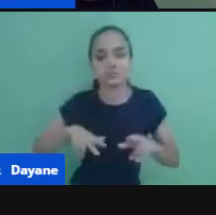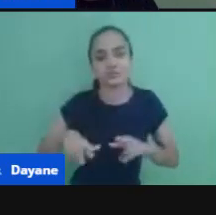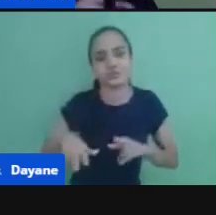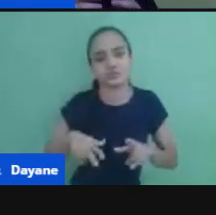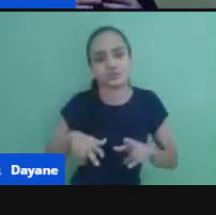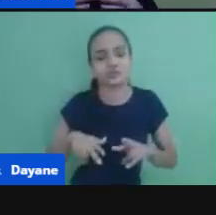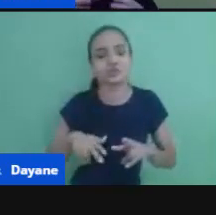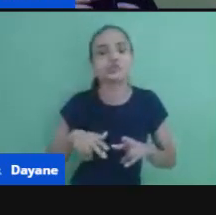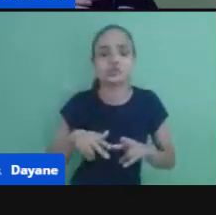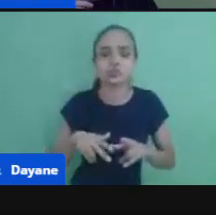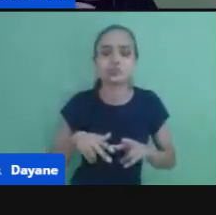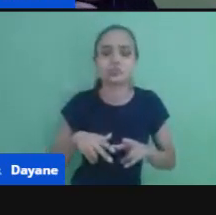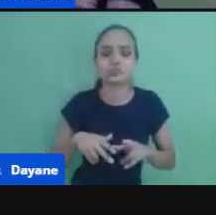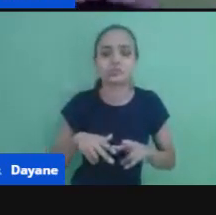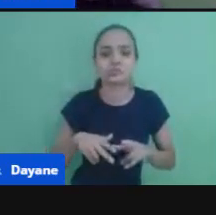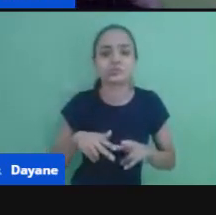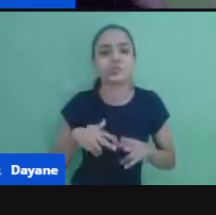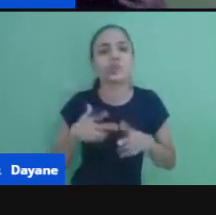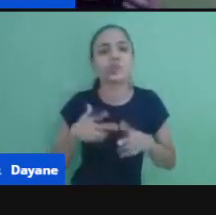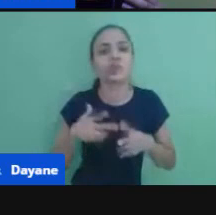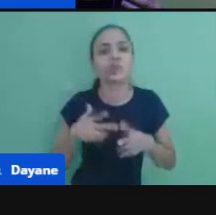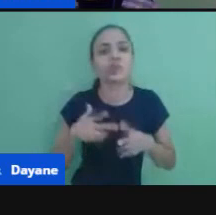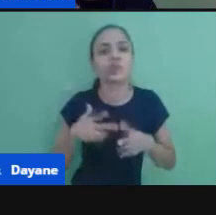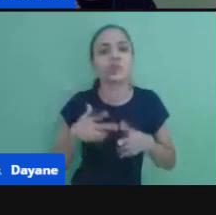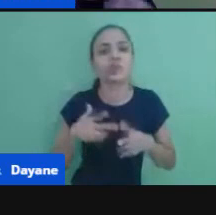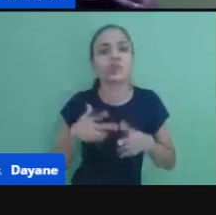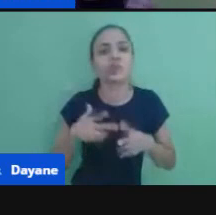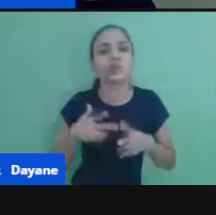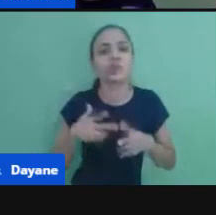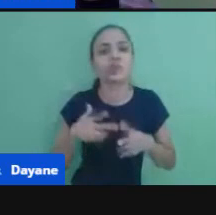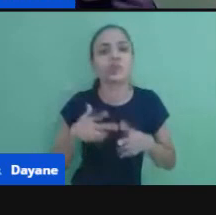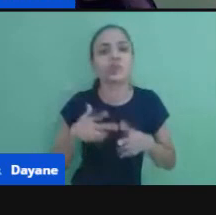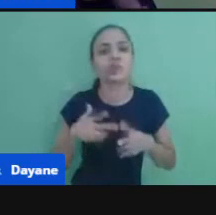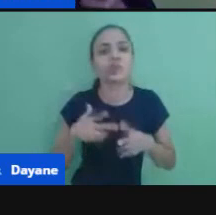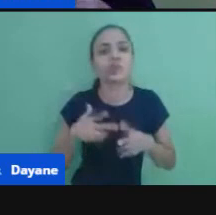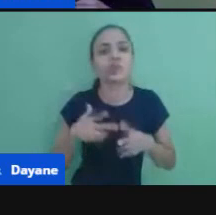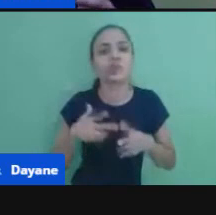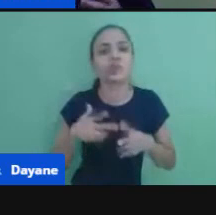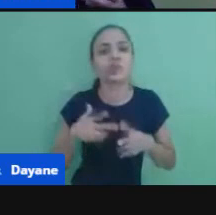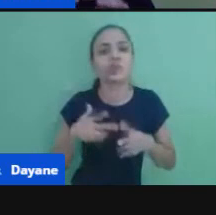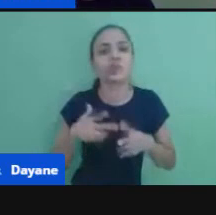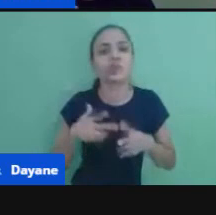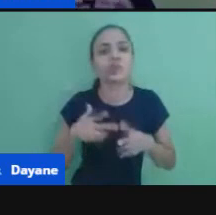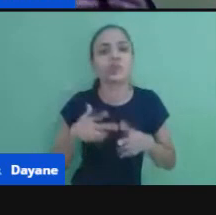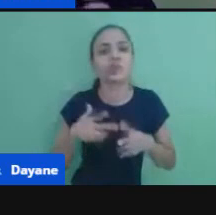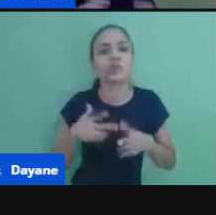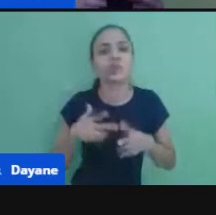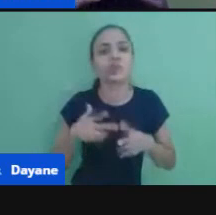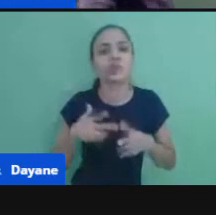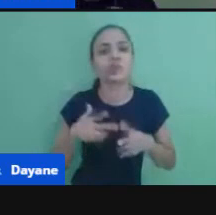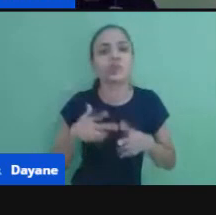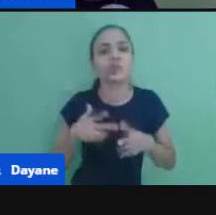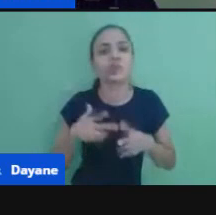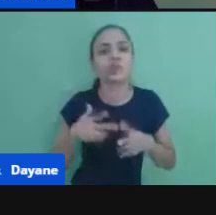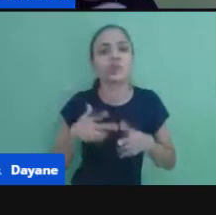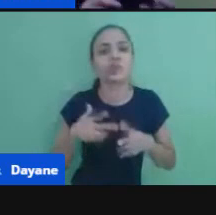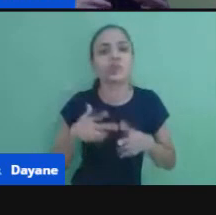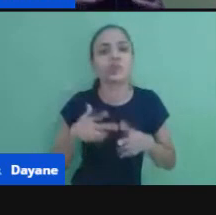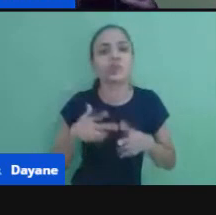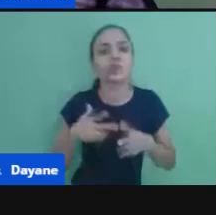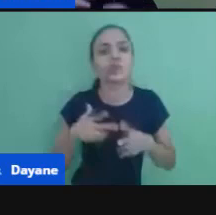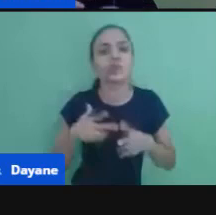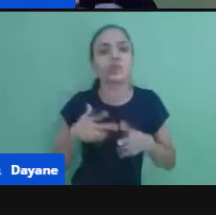Nessa jornada, fatos inusitados são revelados, mostrando a visão da ciência, da cultura sobre o